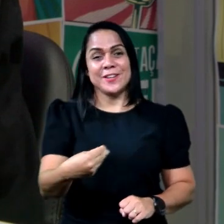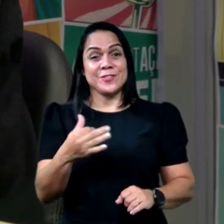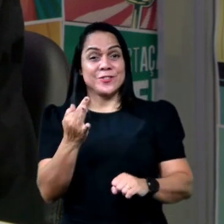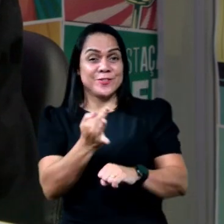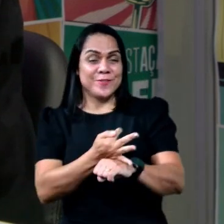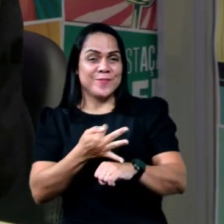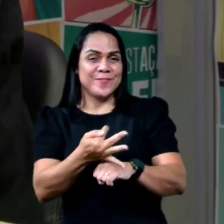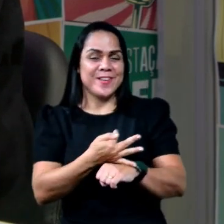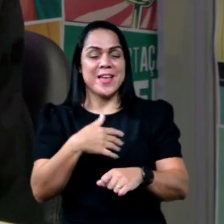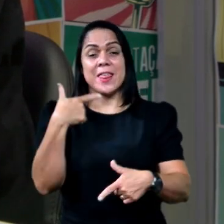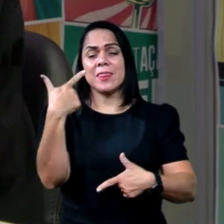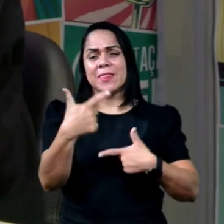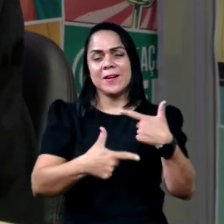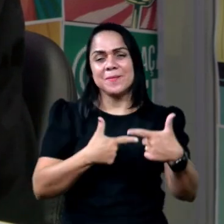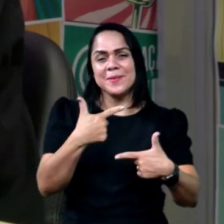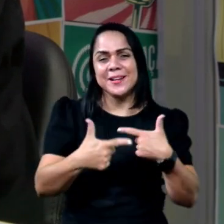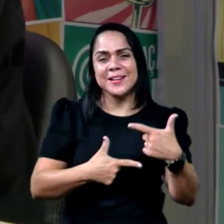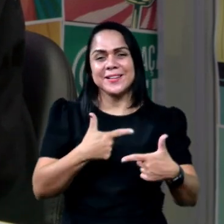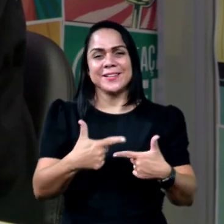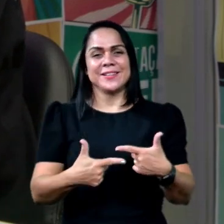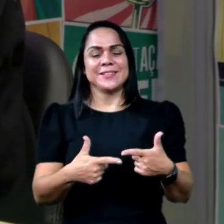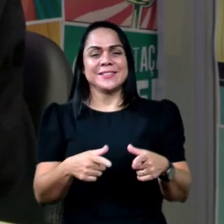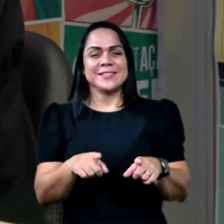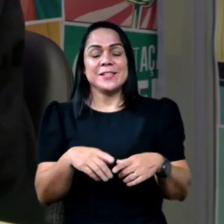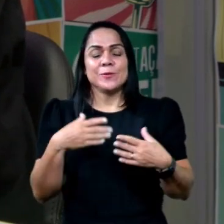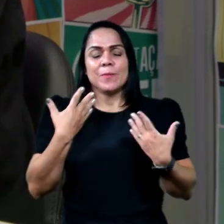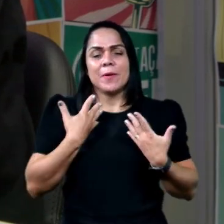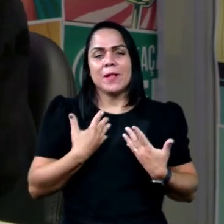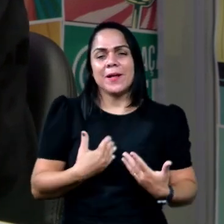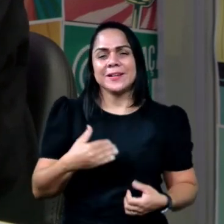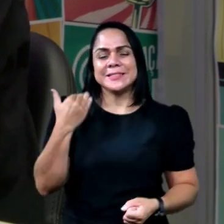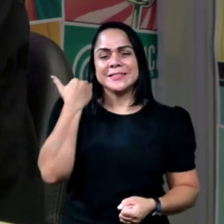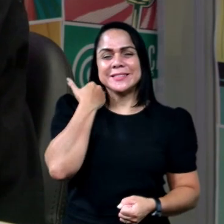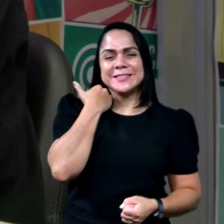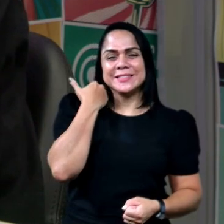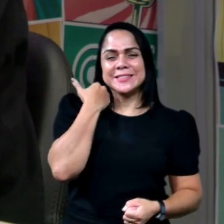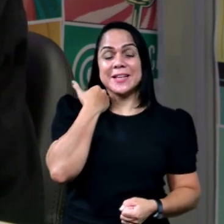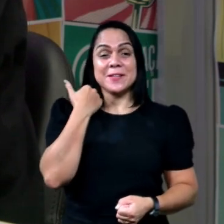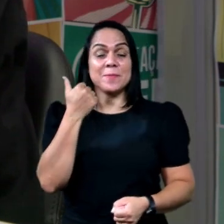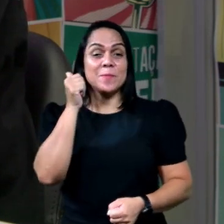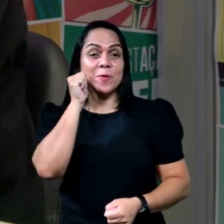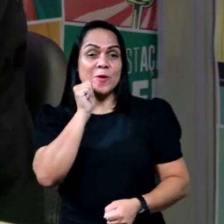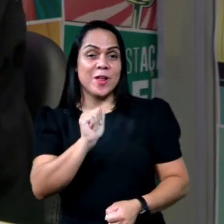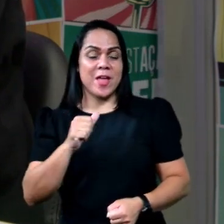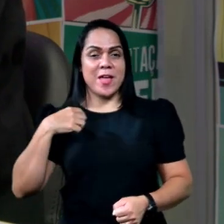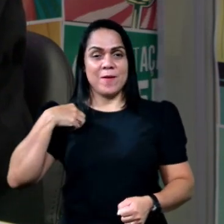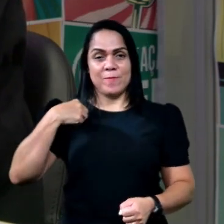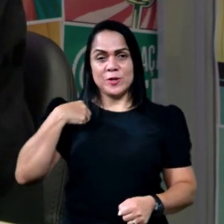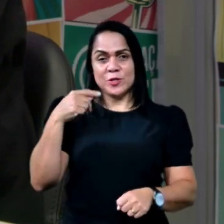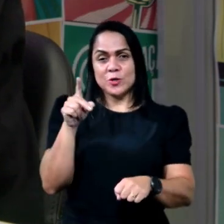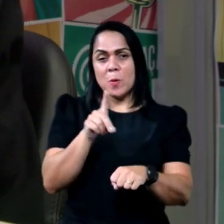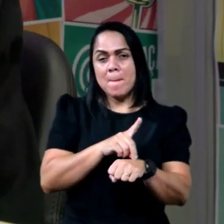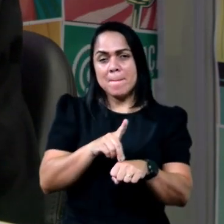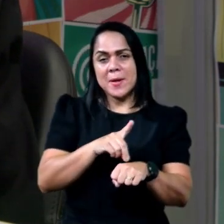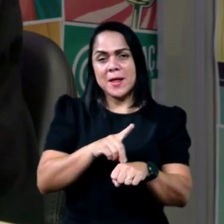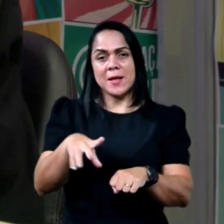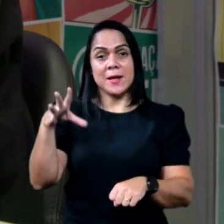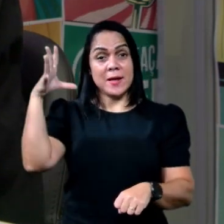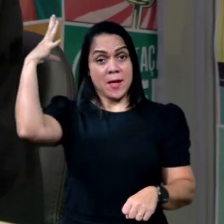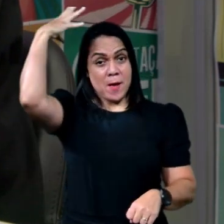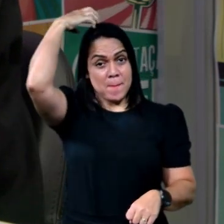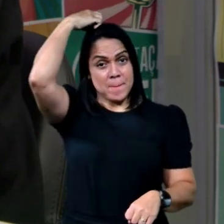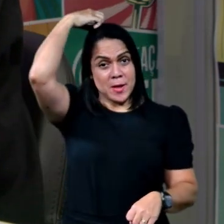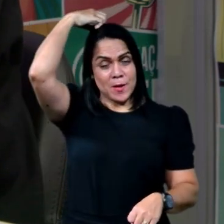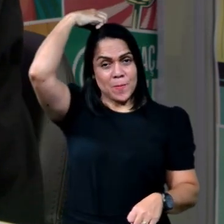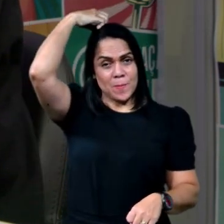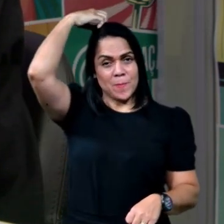trabalhando. Então, minha carinha hoje é uma carinha descrita como cansada, mas sou uma mulher, toda vestida de preto, cabelo preso, para